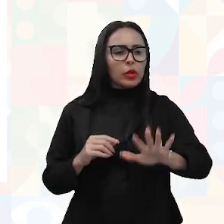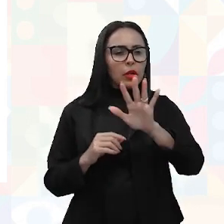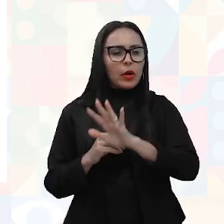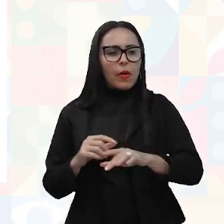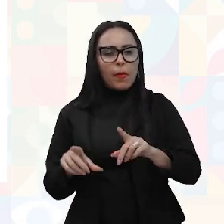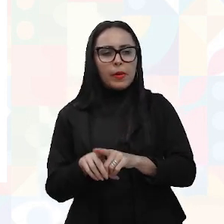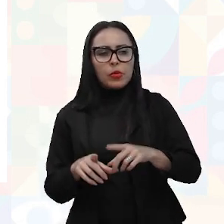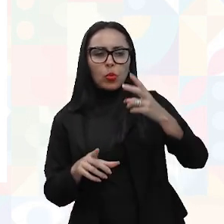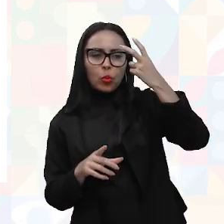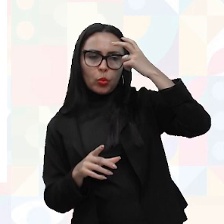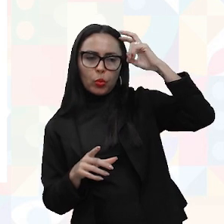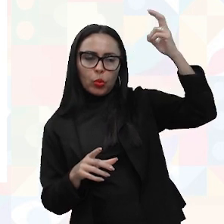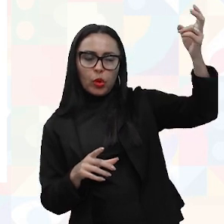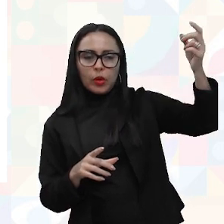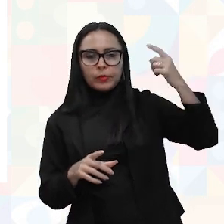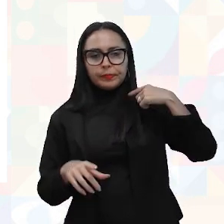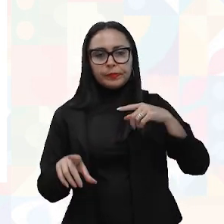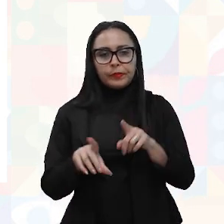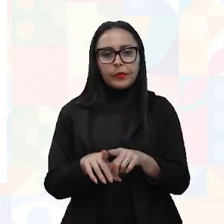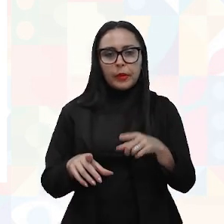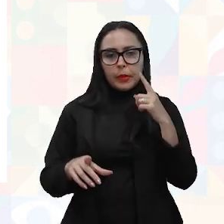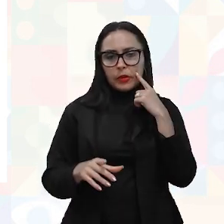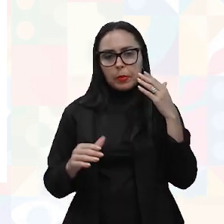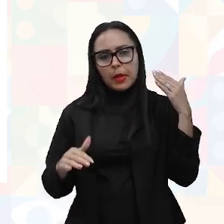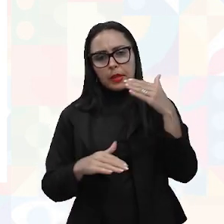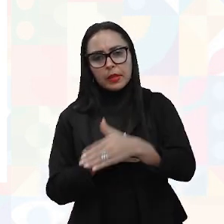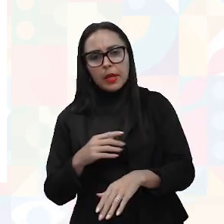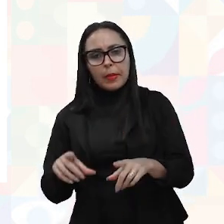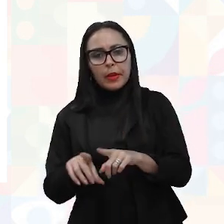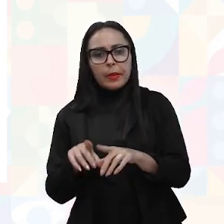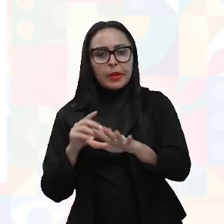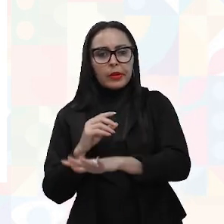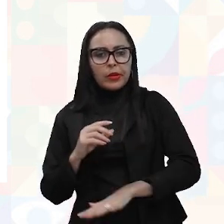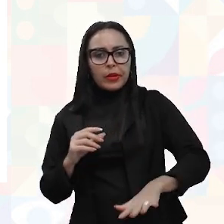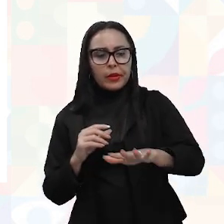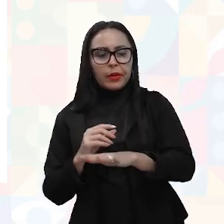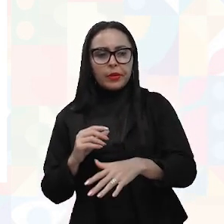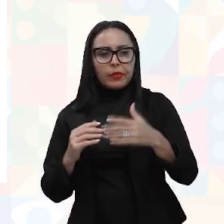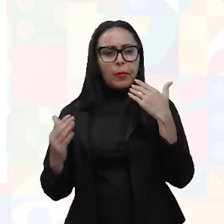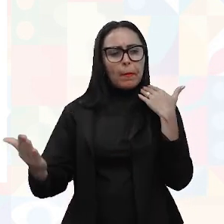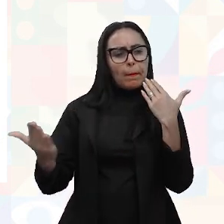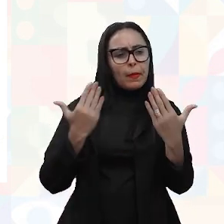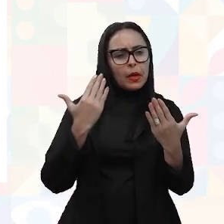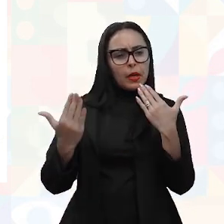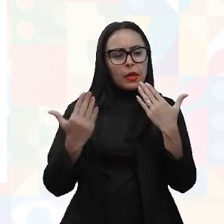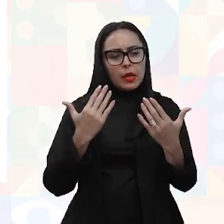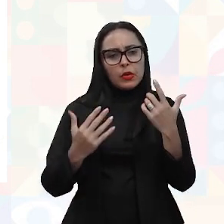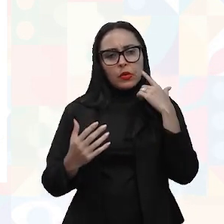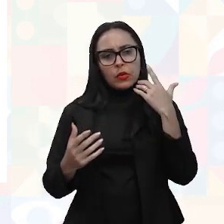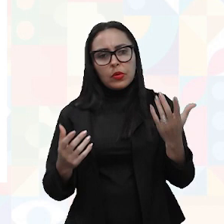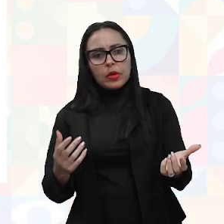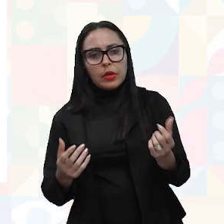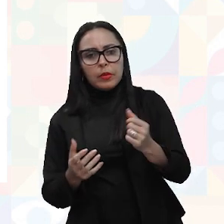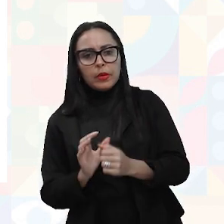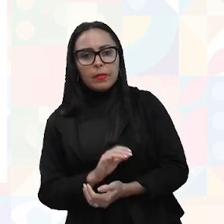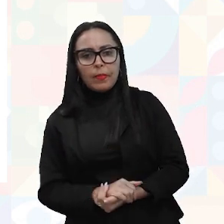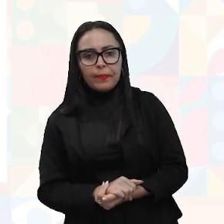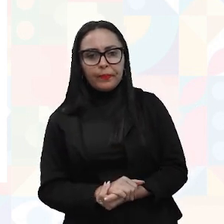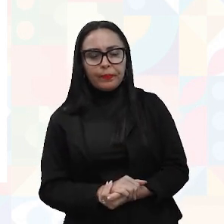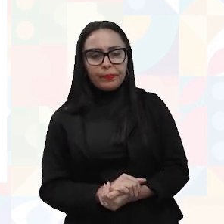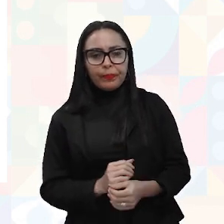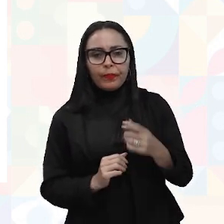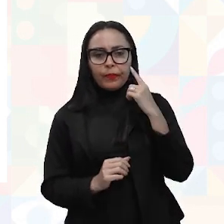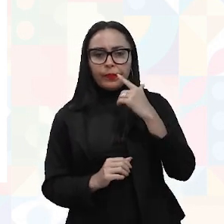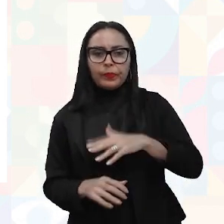fenômeno cultural, e grave bem esse ponto, que faz parte de toda a sociedade, fazendo um paralelo dos games com a sociedade, como eu redundante. O Izinga